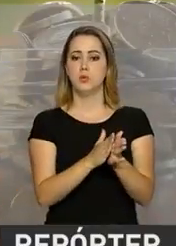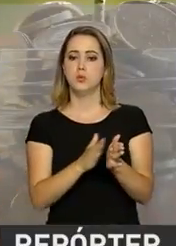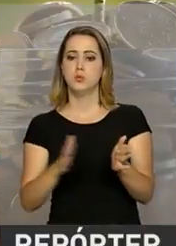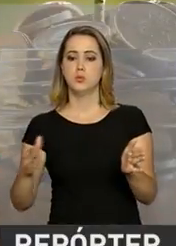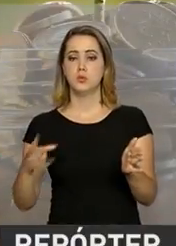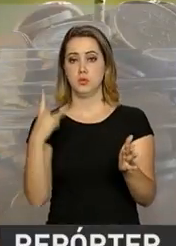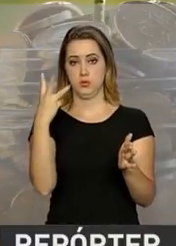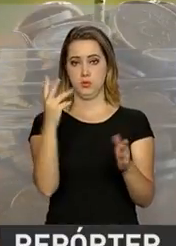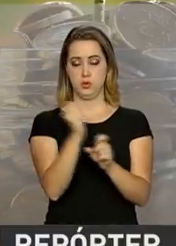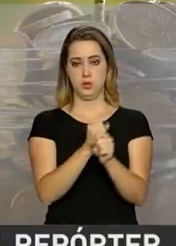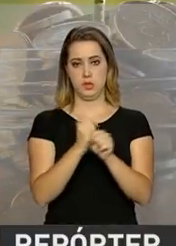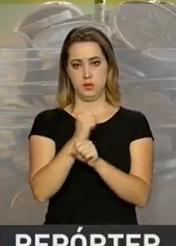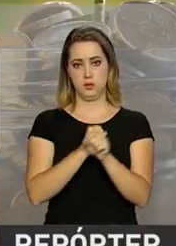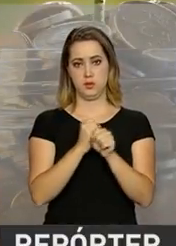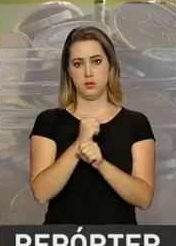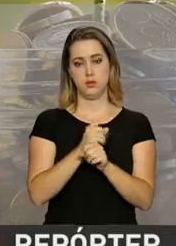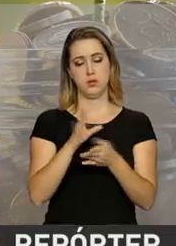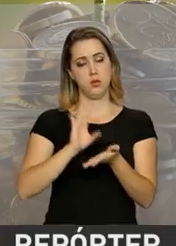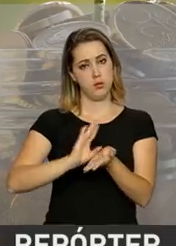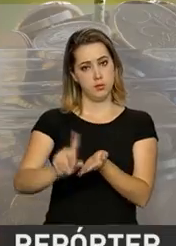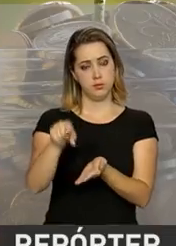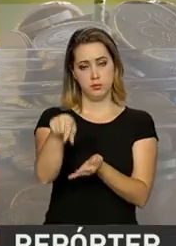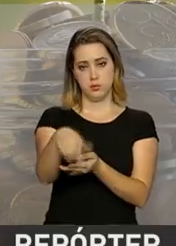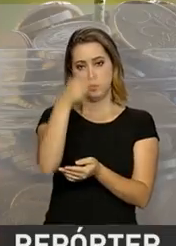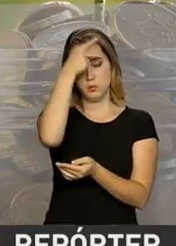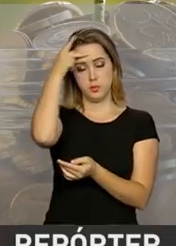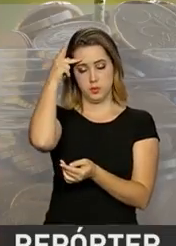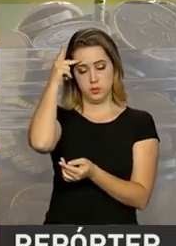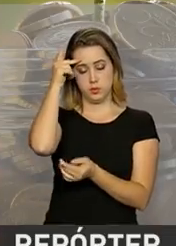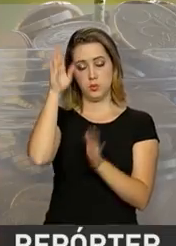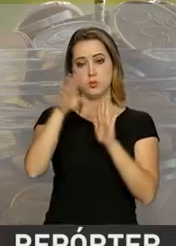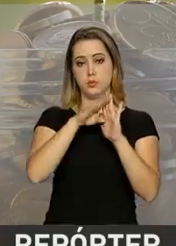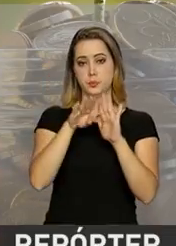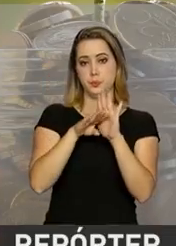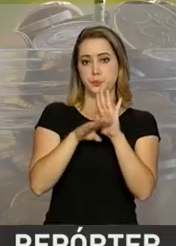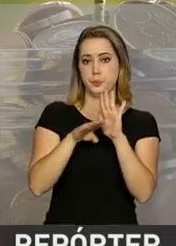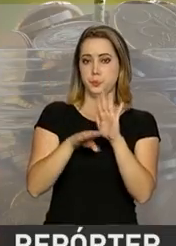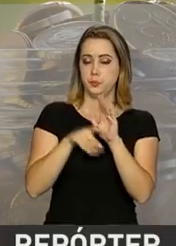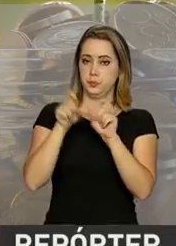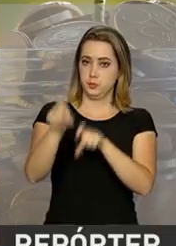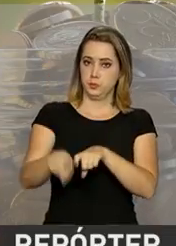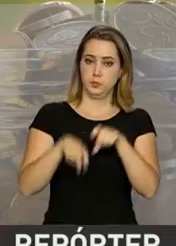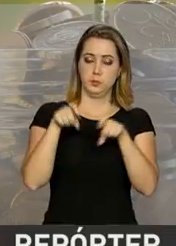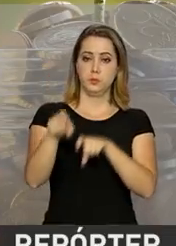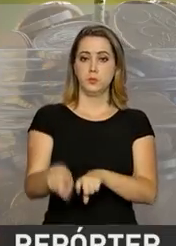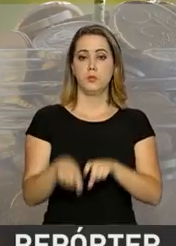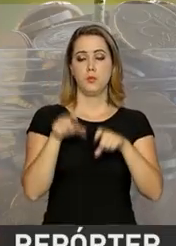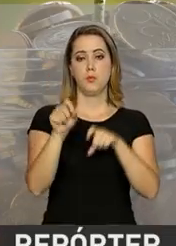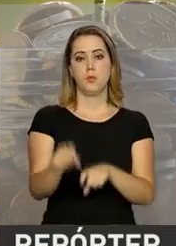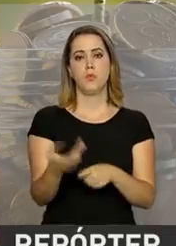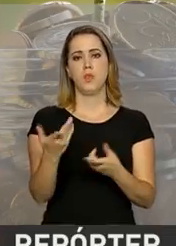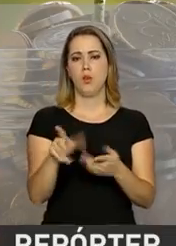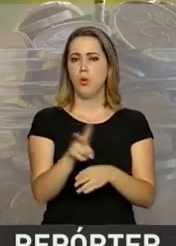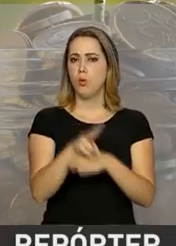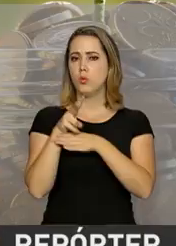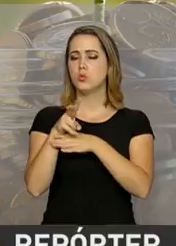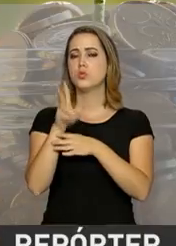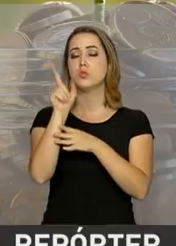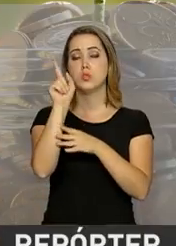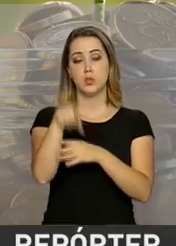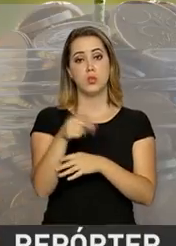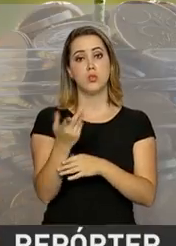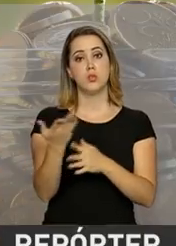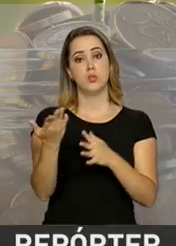até 3 anos, destinado aos beneficiários do Plano Nacional de Reforma Agrária. A linha de crédito é dividida